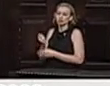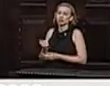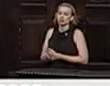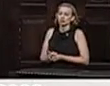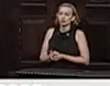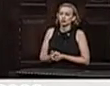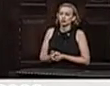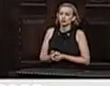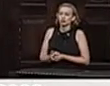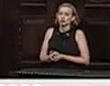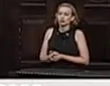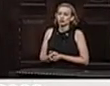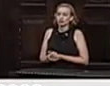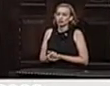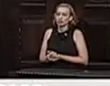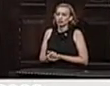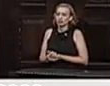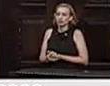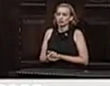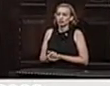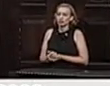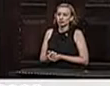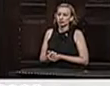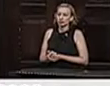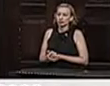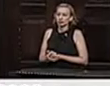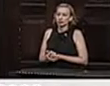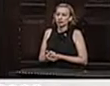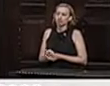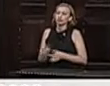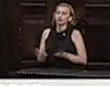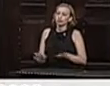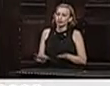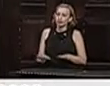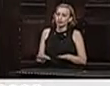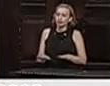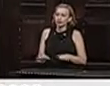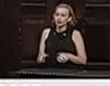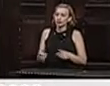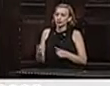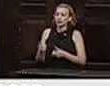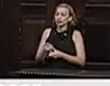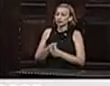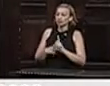lista da dívida ativa e são beneficiados com uma política absolutamente irresponsável